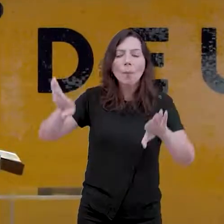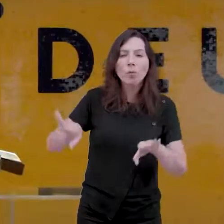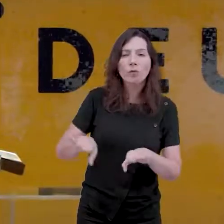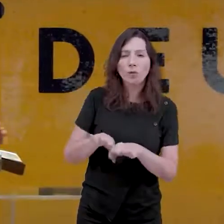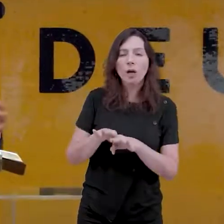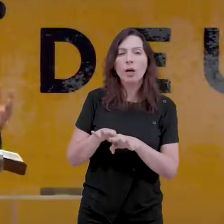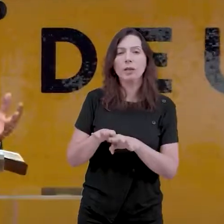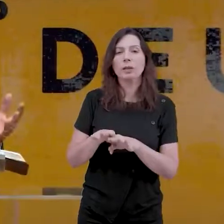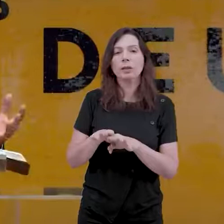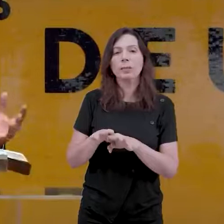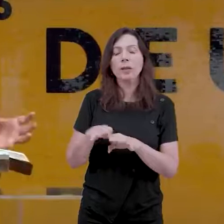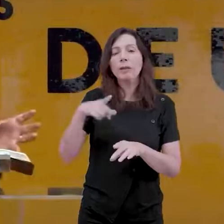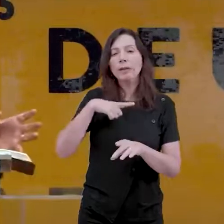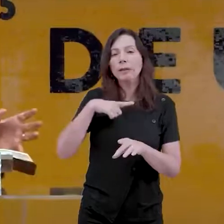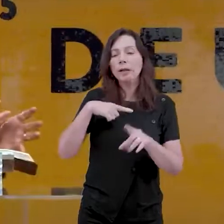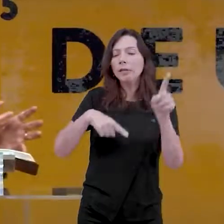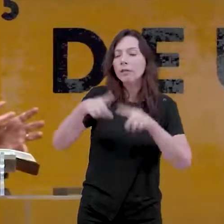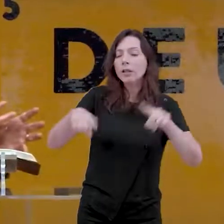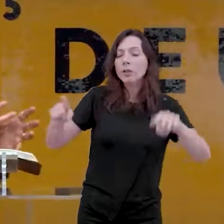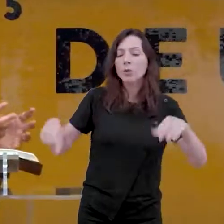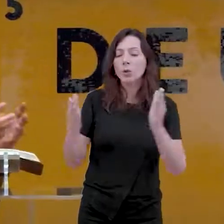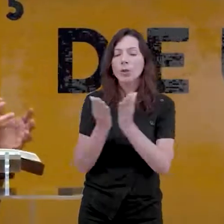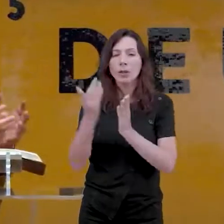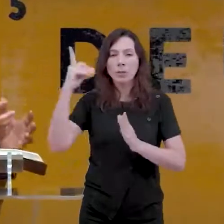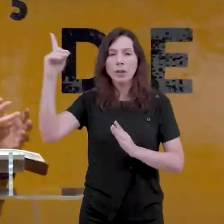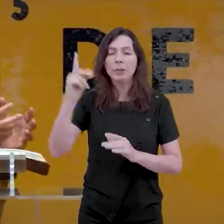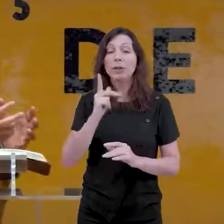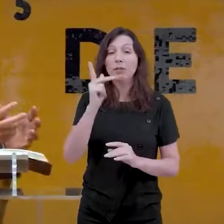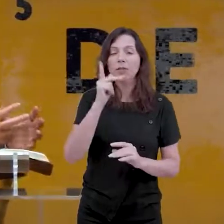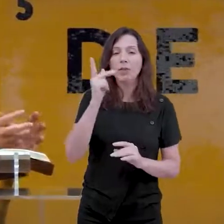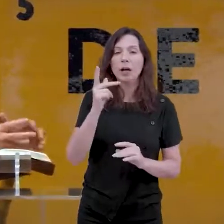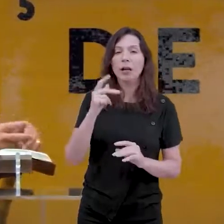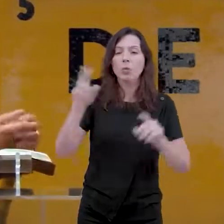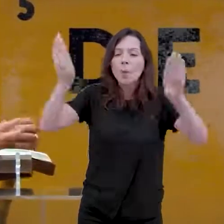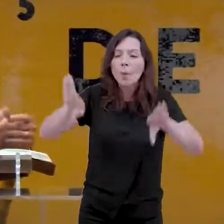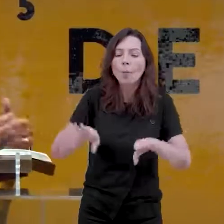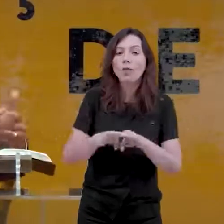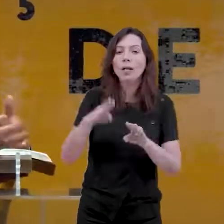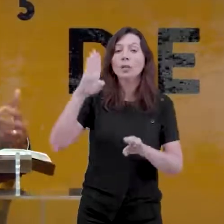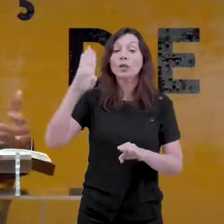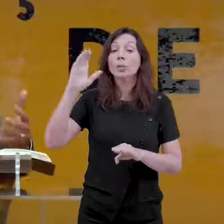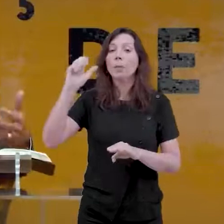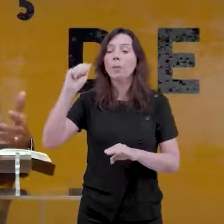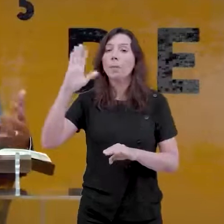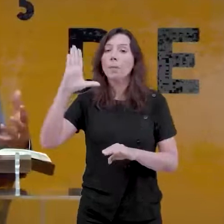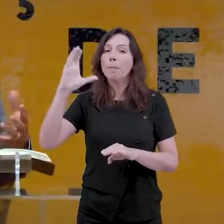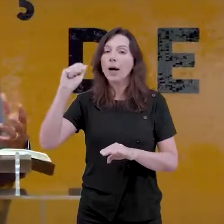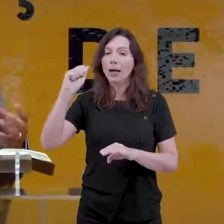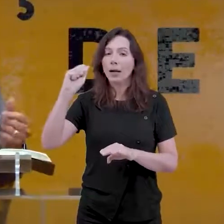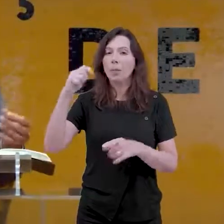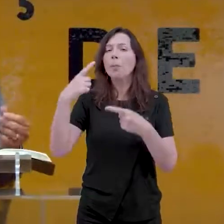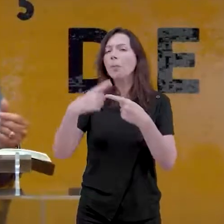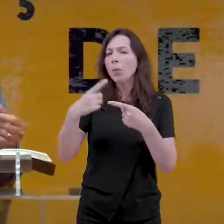balsameiras. E essas balsameiras, elas em determinado período, destilavam gotas,